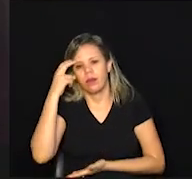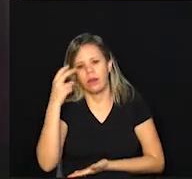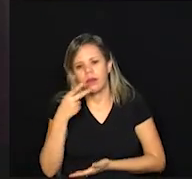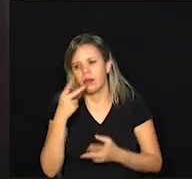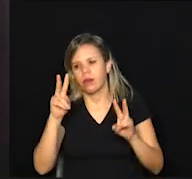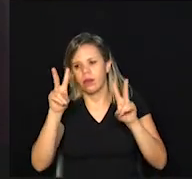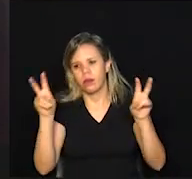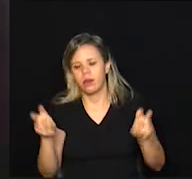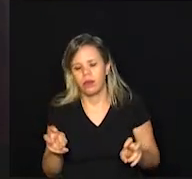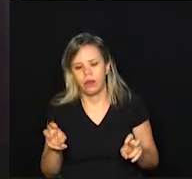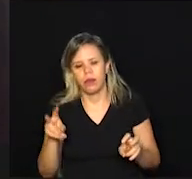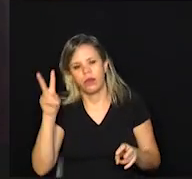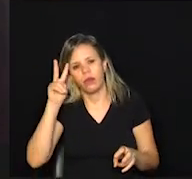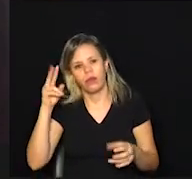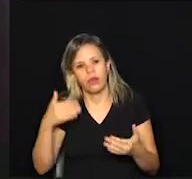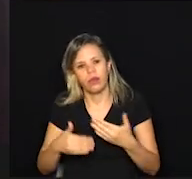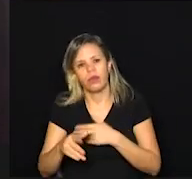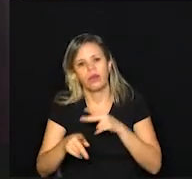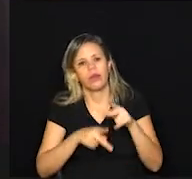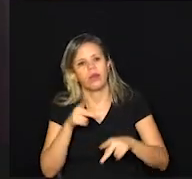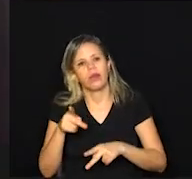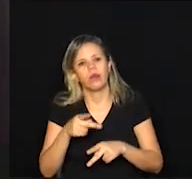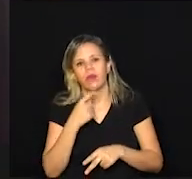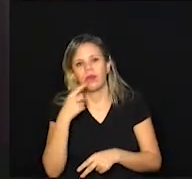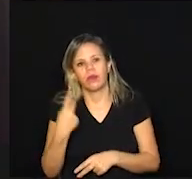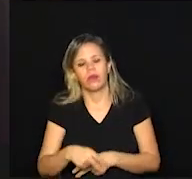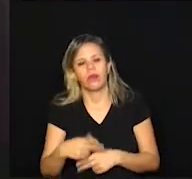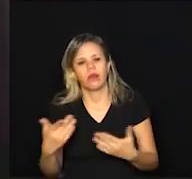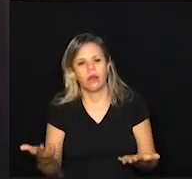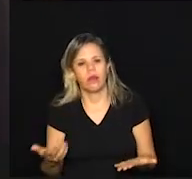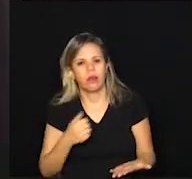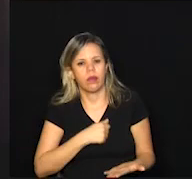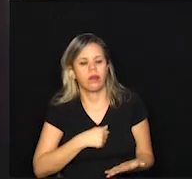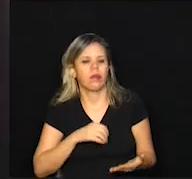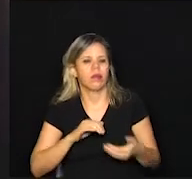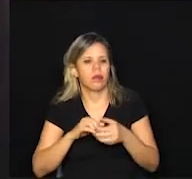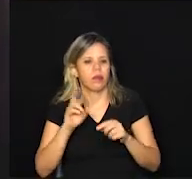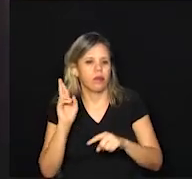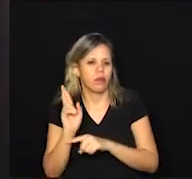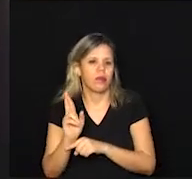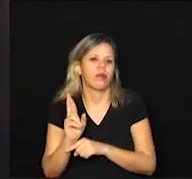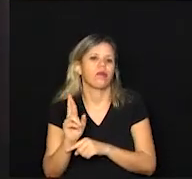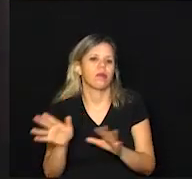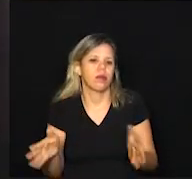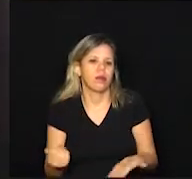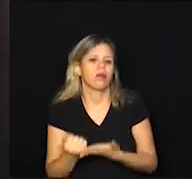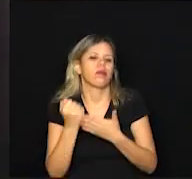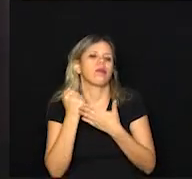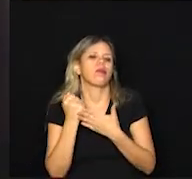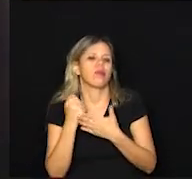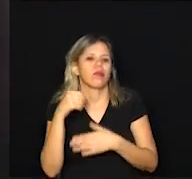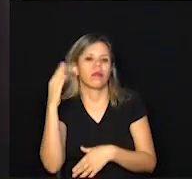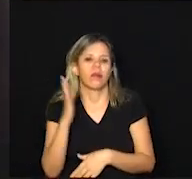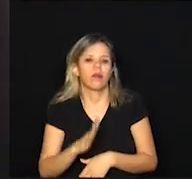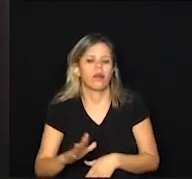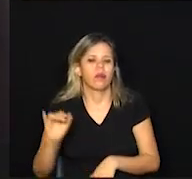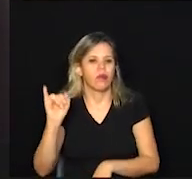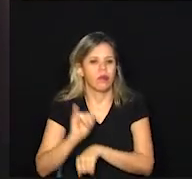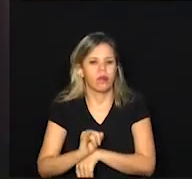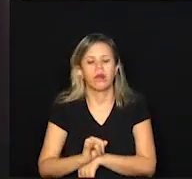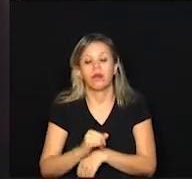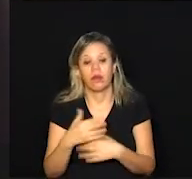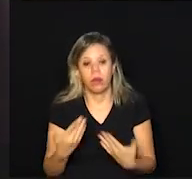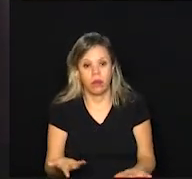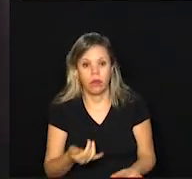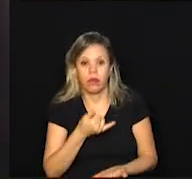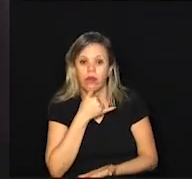dizem respeito a história o povo do povo campineiro que é saudável referenciado prestigiado nacional e internacionalmente